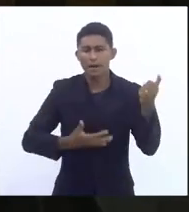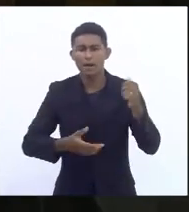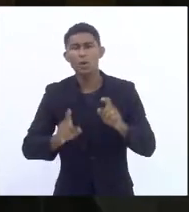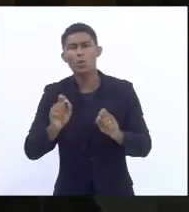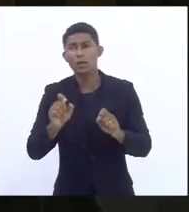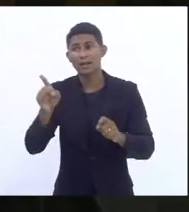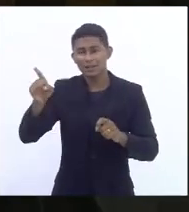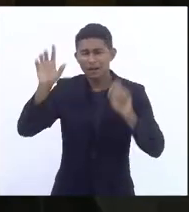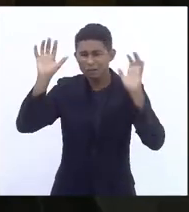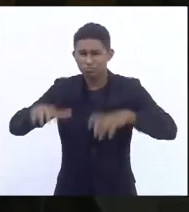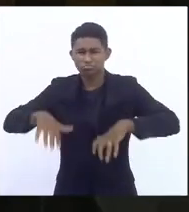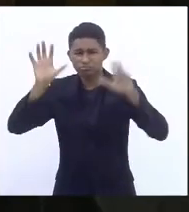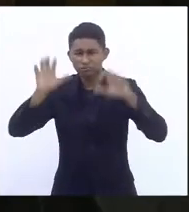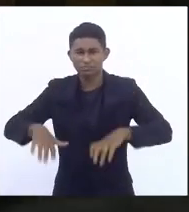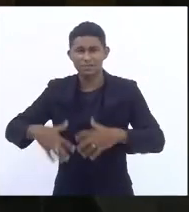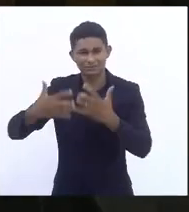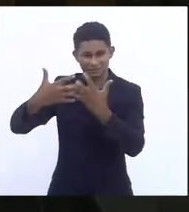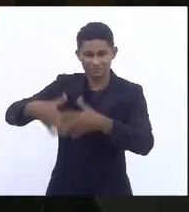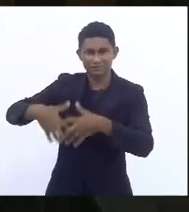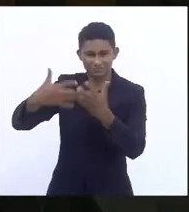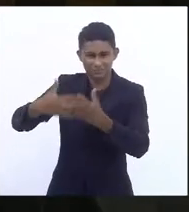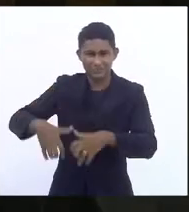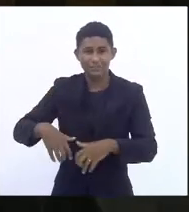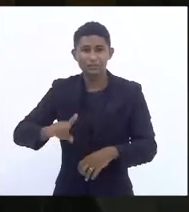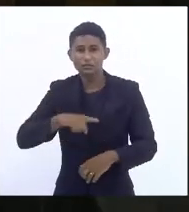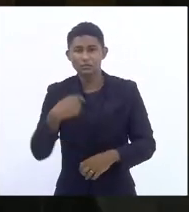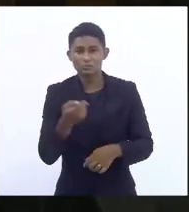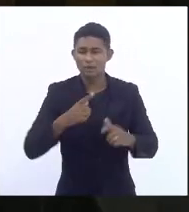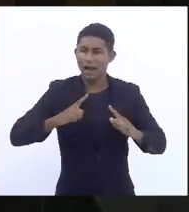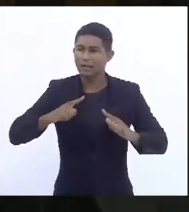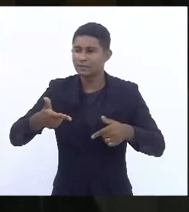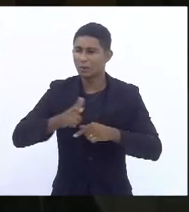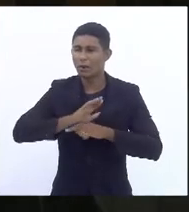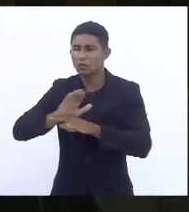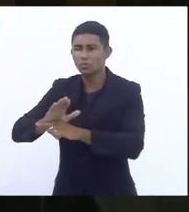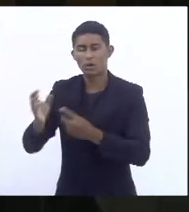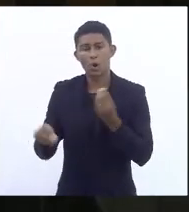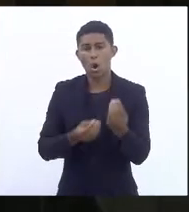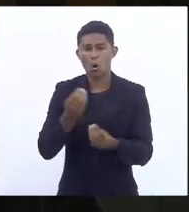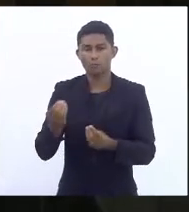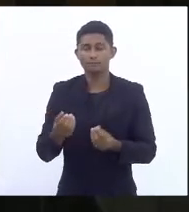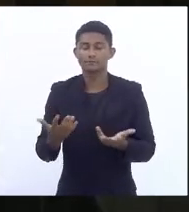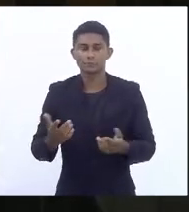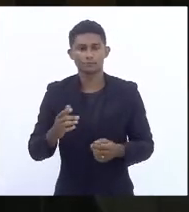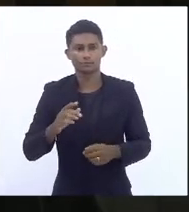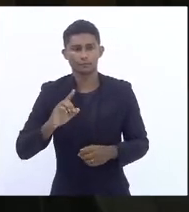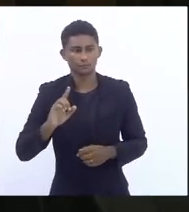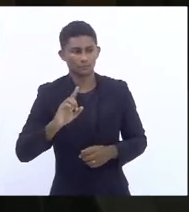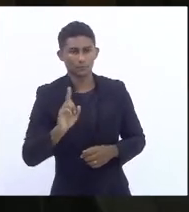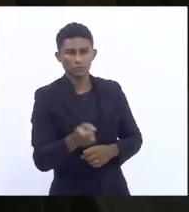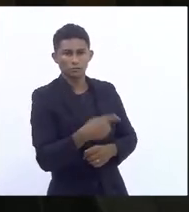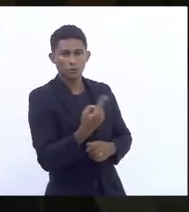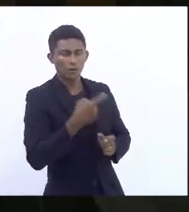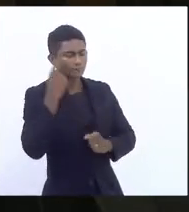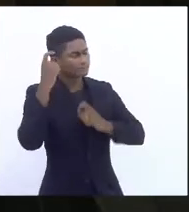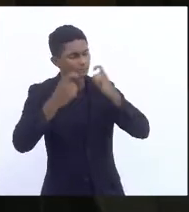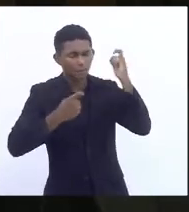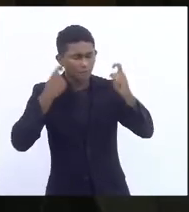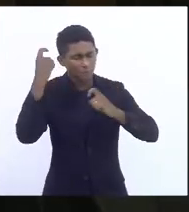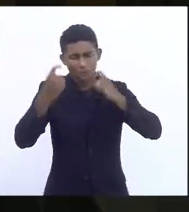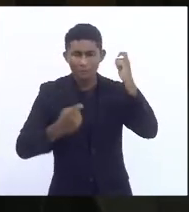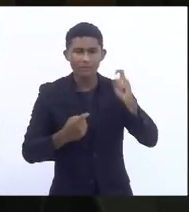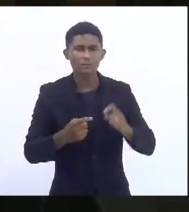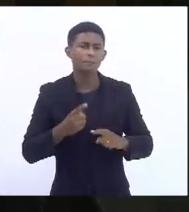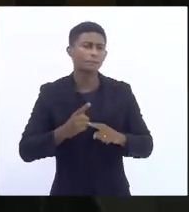fazer. E nós estamos preocupados não só com a questão física